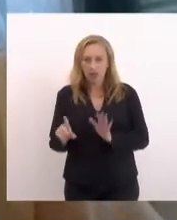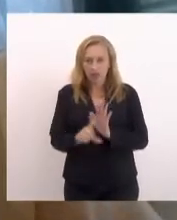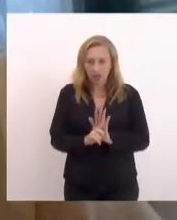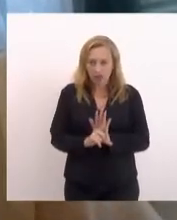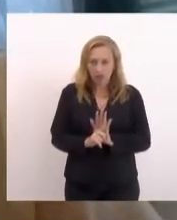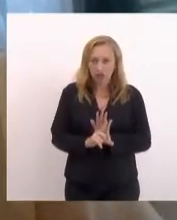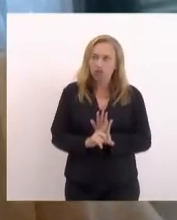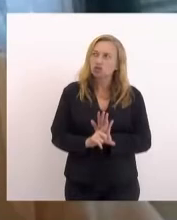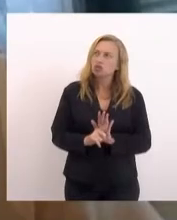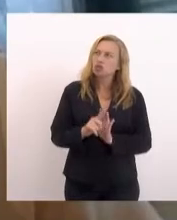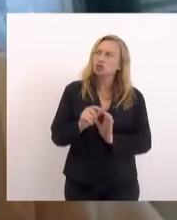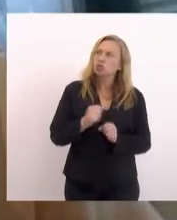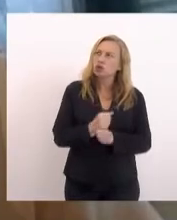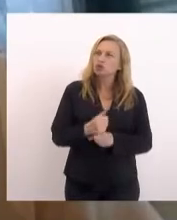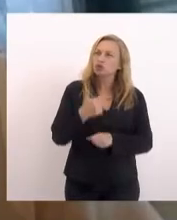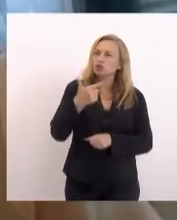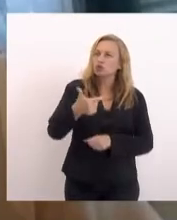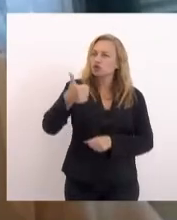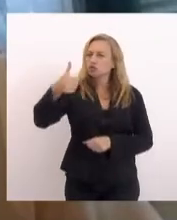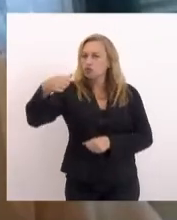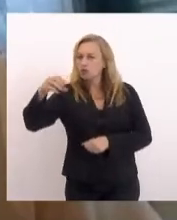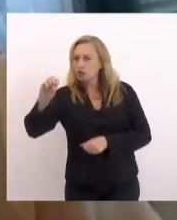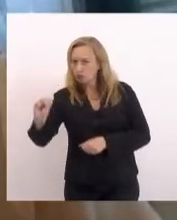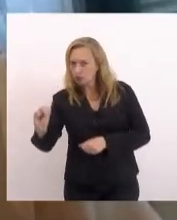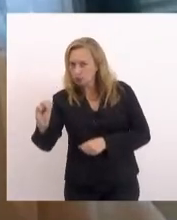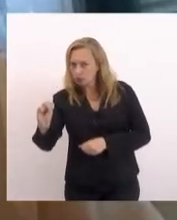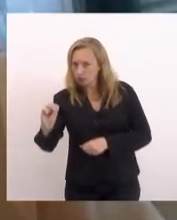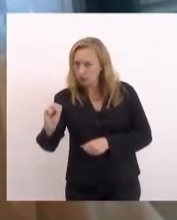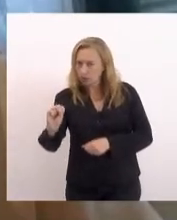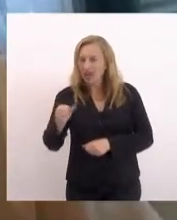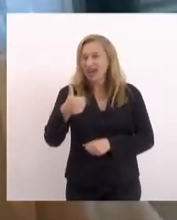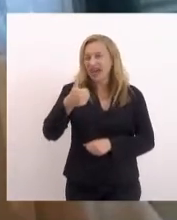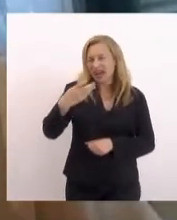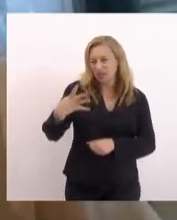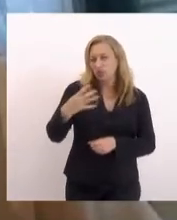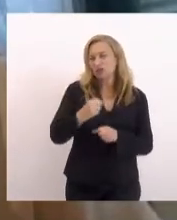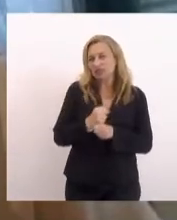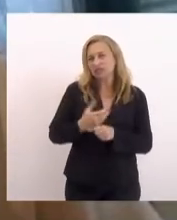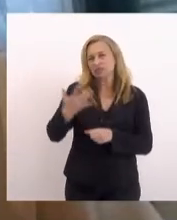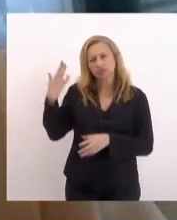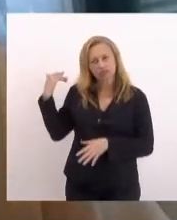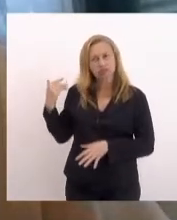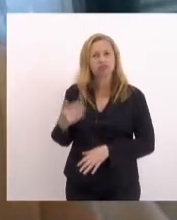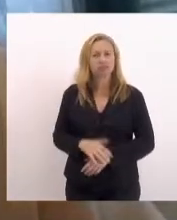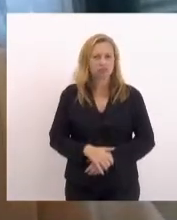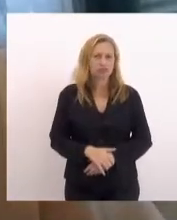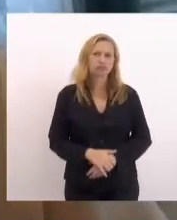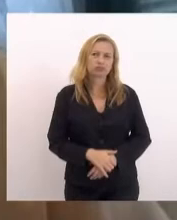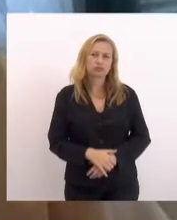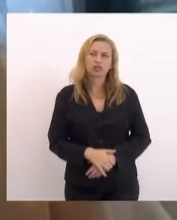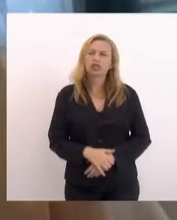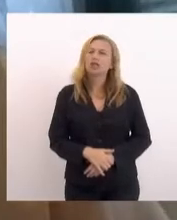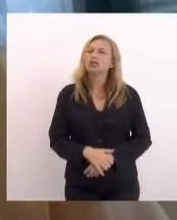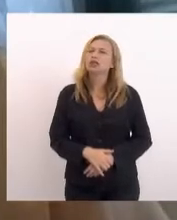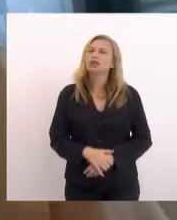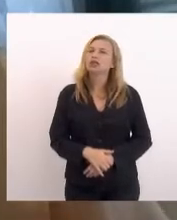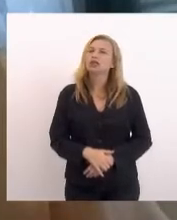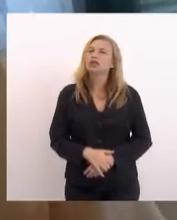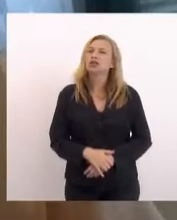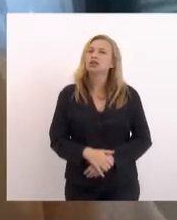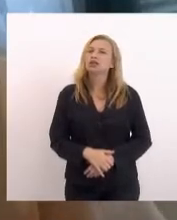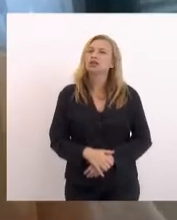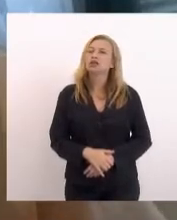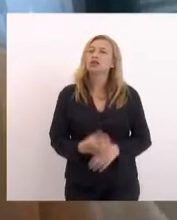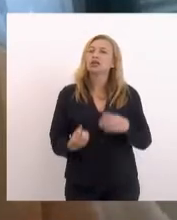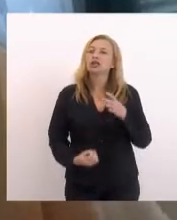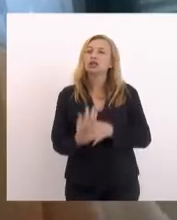em 2008, portanto, há 14 anos atrás. Nós fundimos três